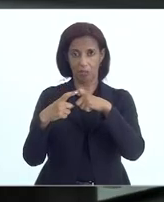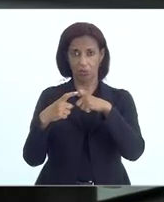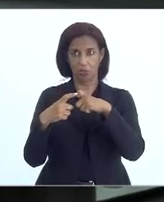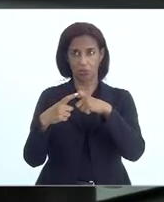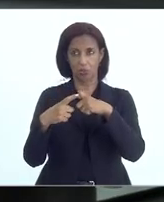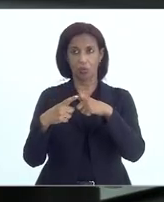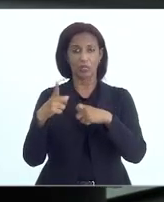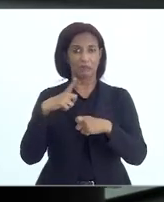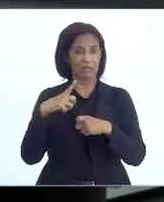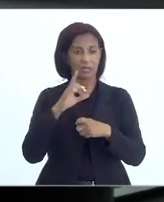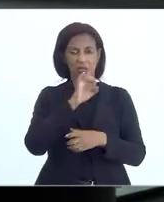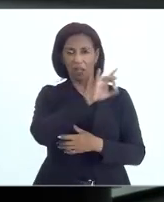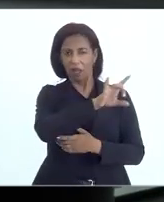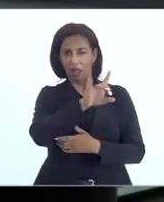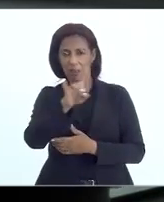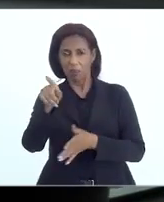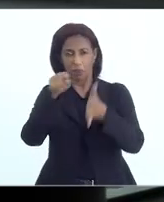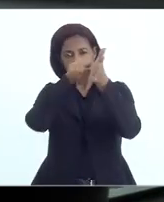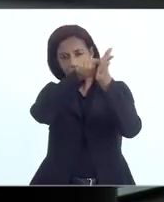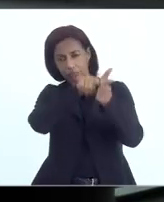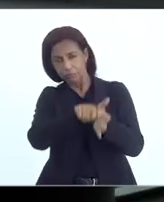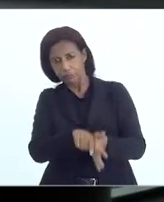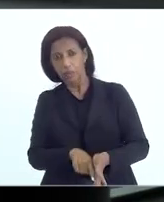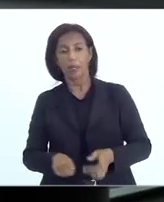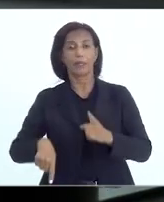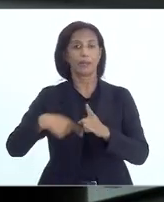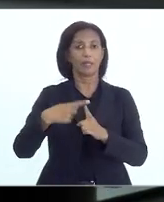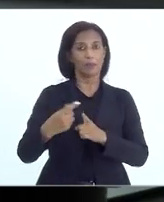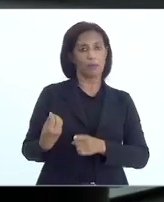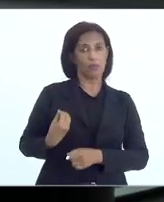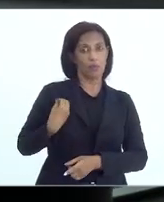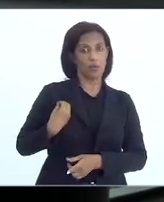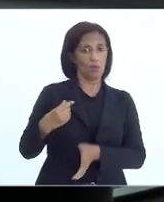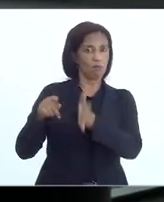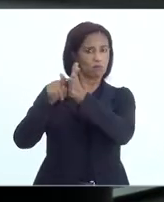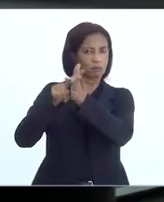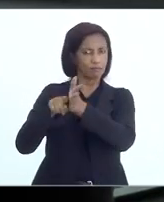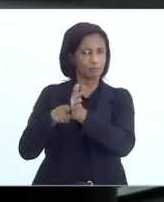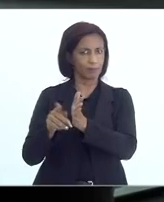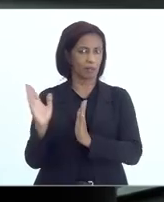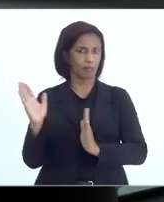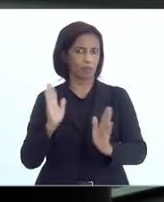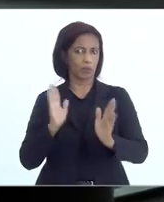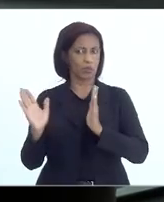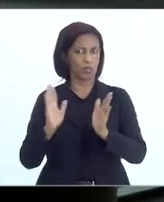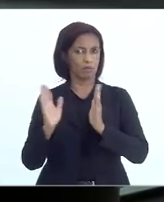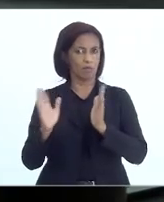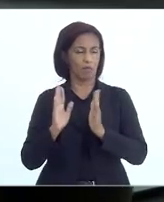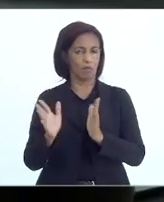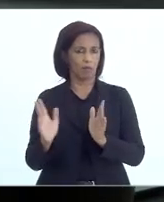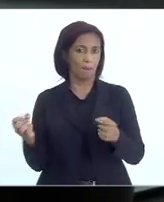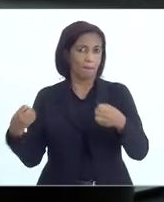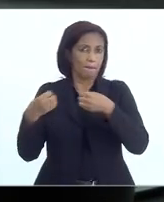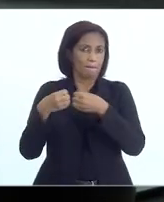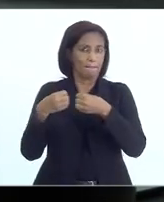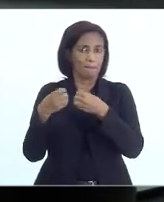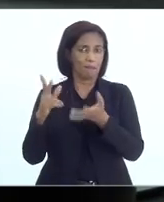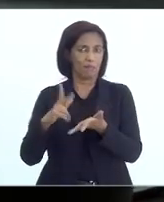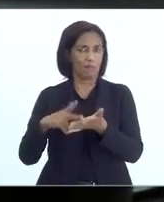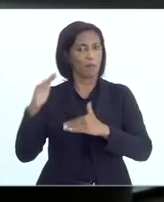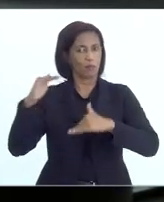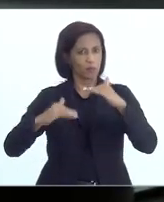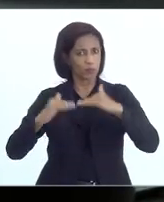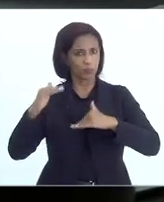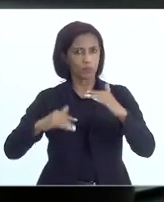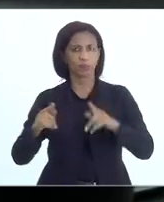eliminatório em todas elas e a pesquisa social então isso aí é um aproximado ele é muito próxima da realidade mas é